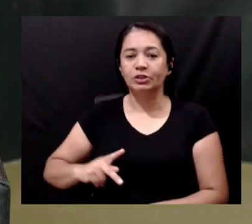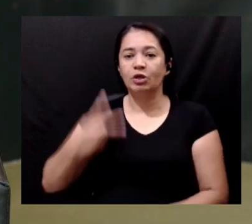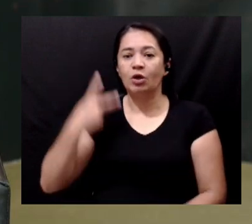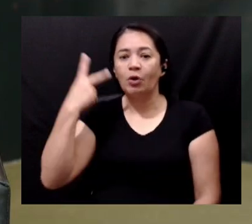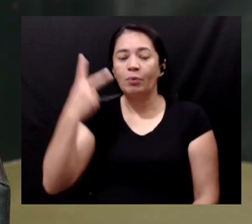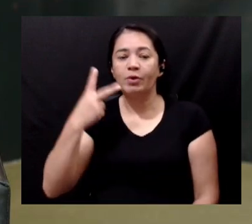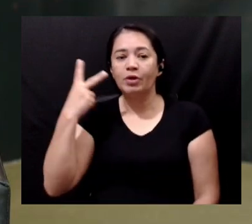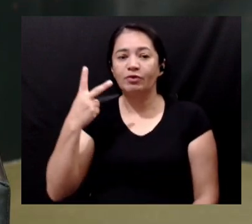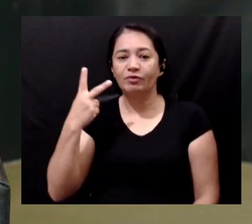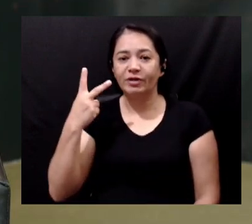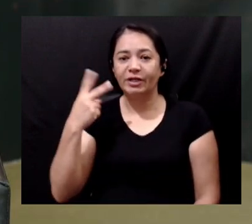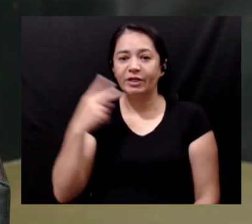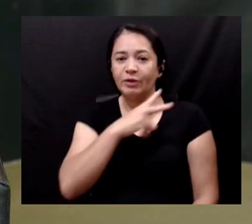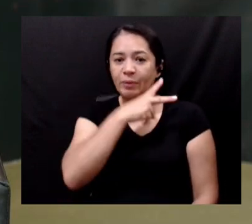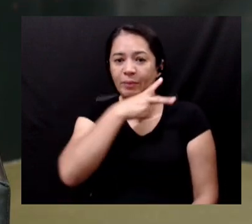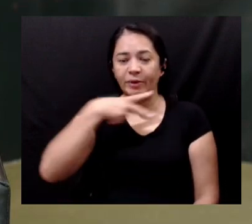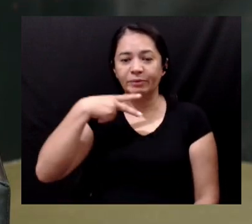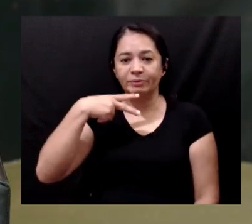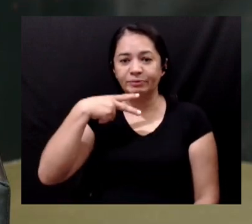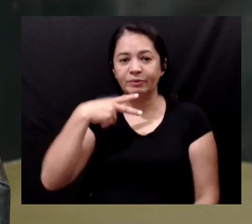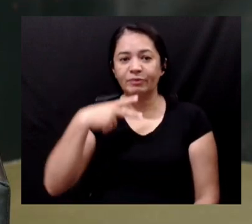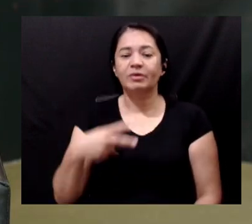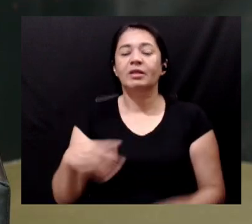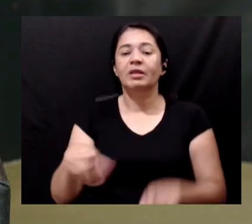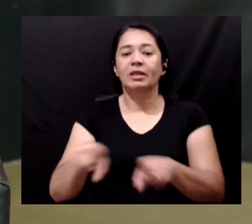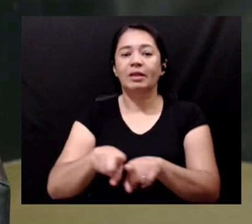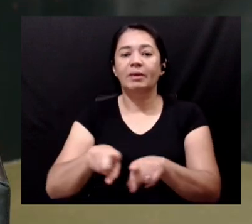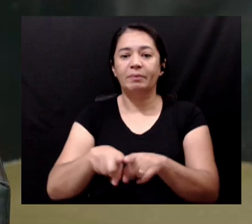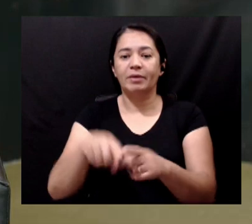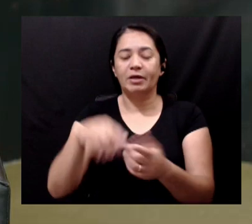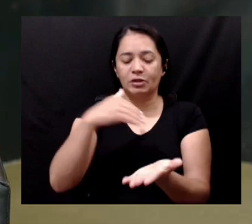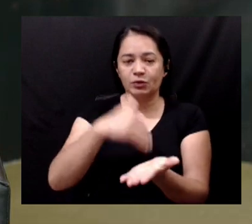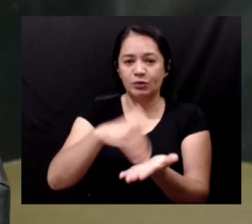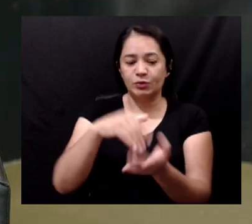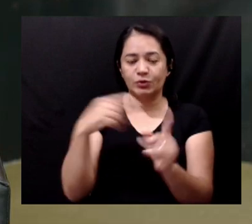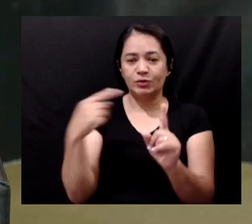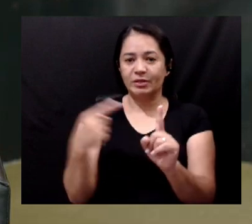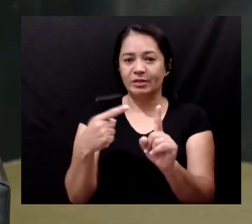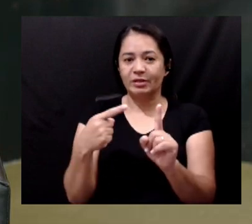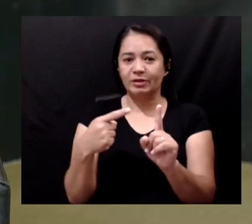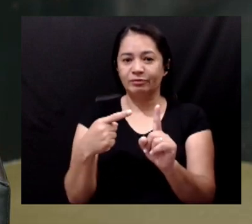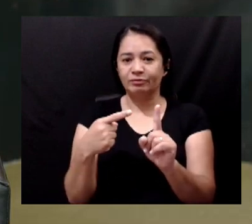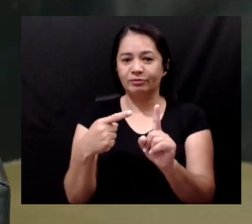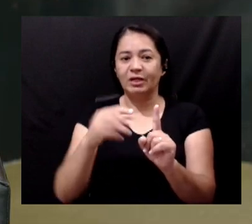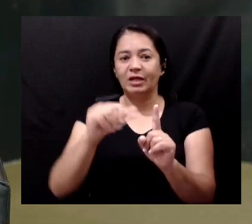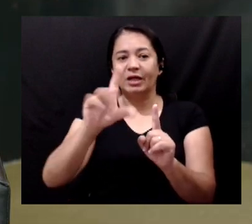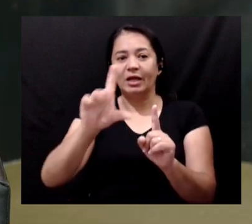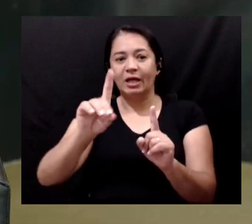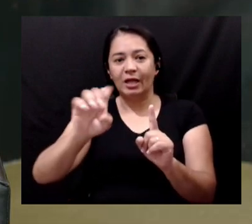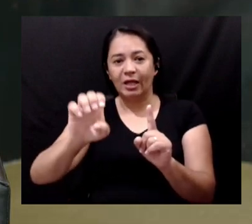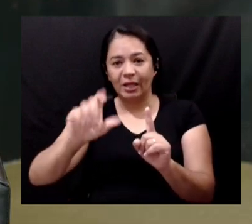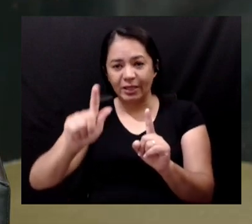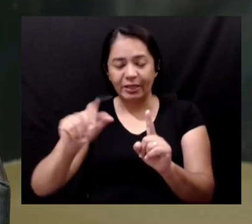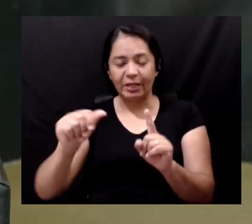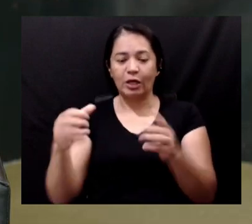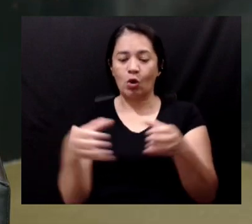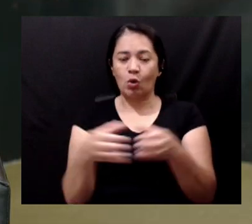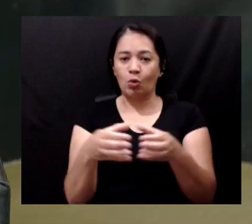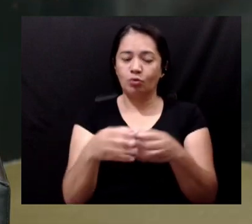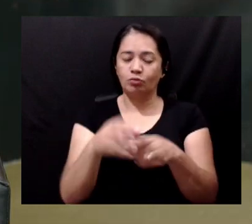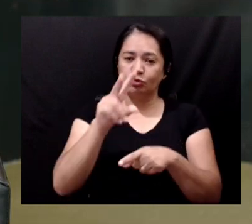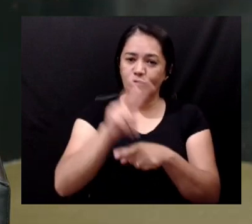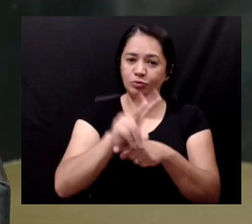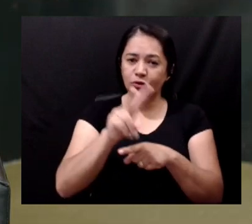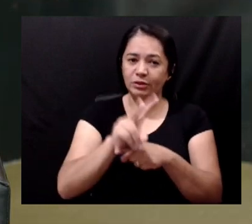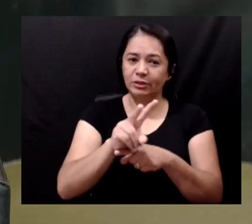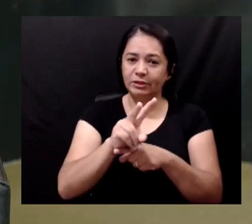do secretário da pasta Braz dos Santos Adega Júnior. O Departamento de Proteção e Bem-Estar Animal foi criado em 2014